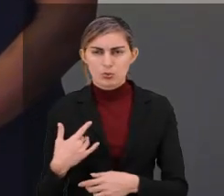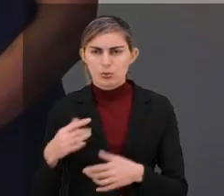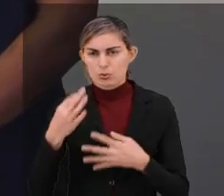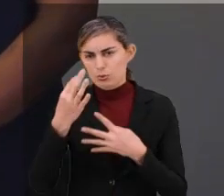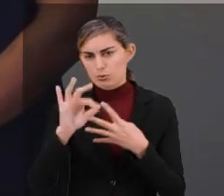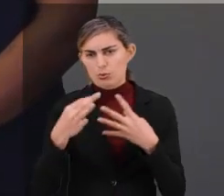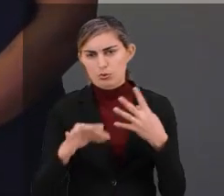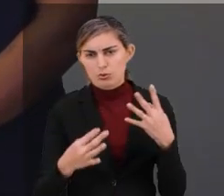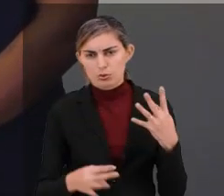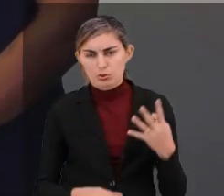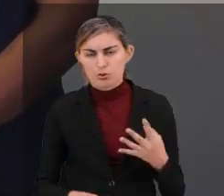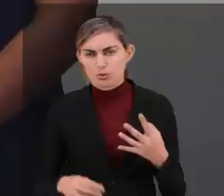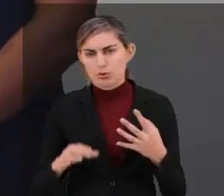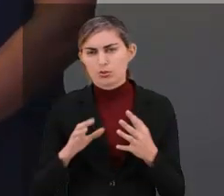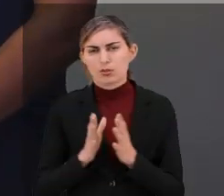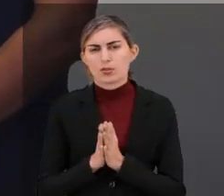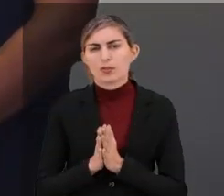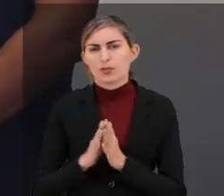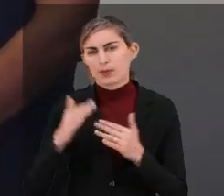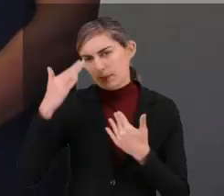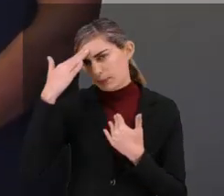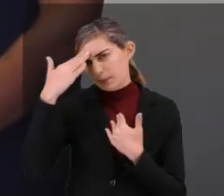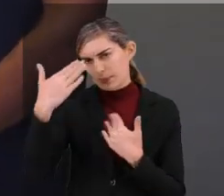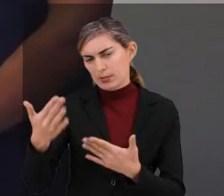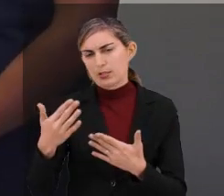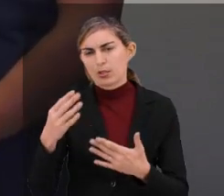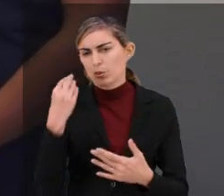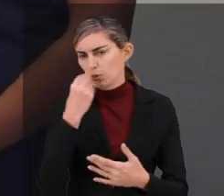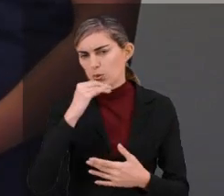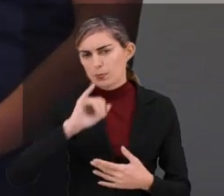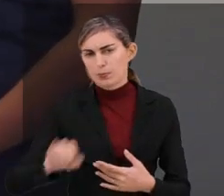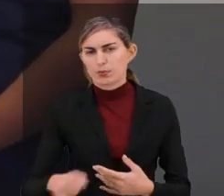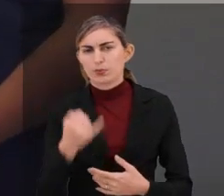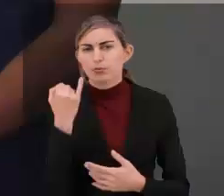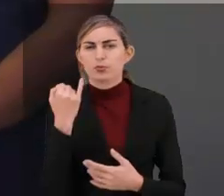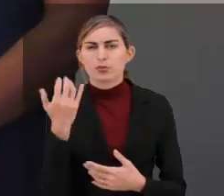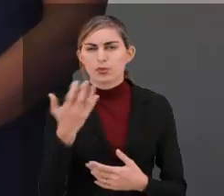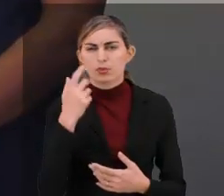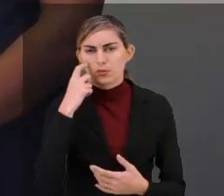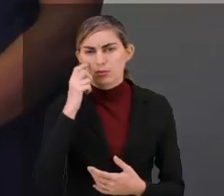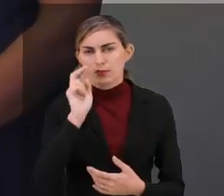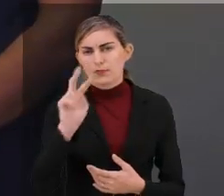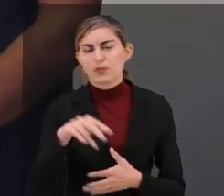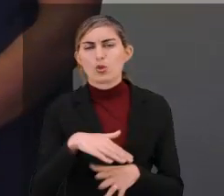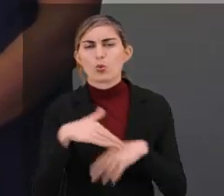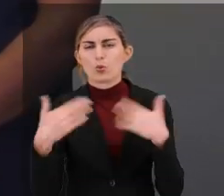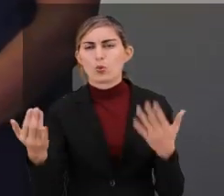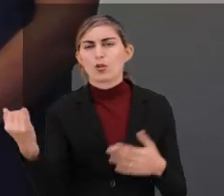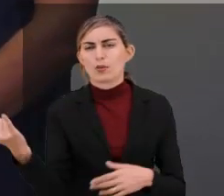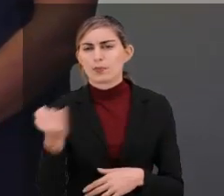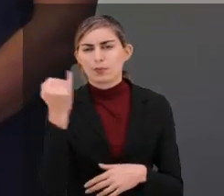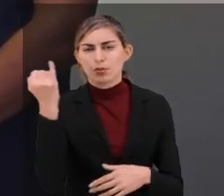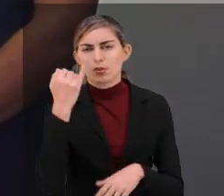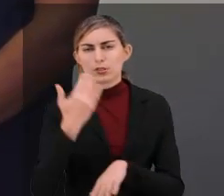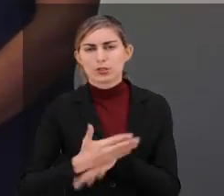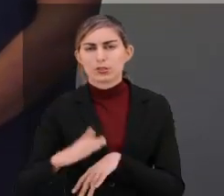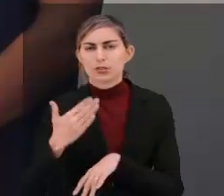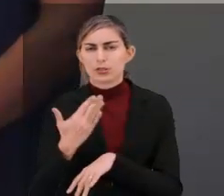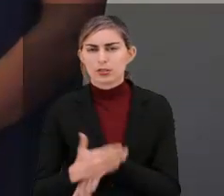logística. Caio, obrigado pela oportunidade. Eu queria ver contigo, na verdade, qual é a importância de